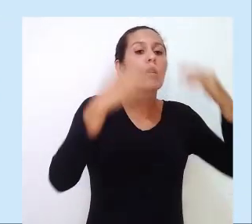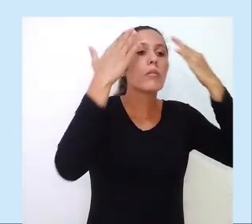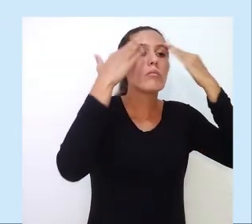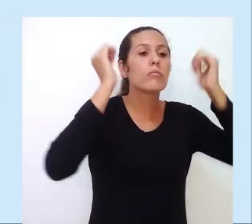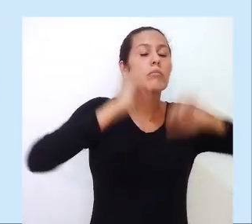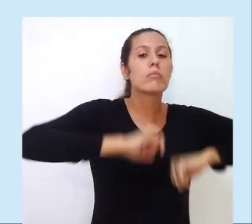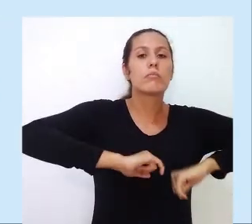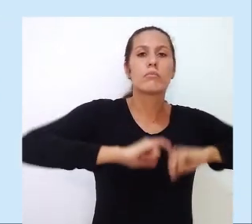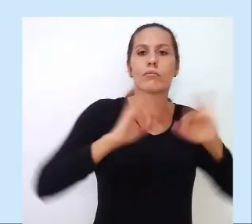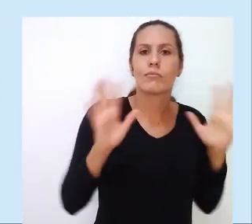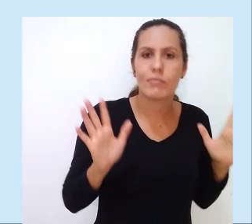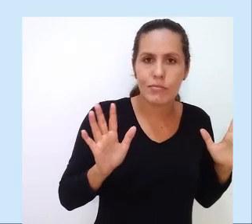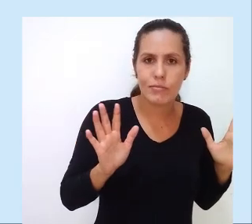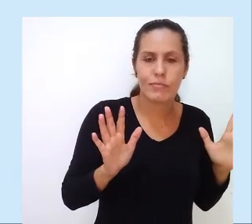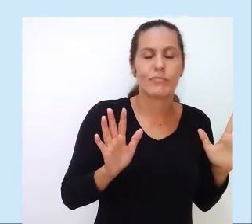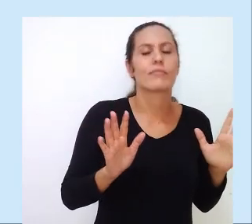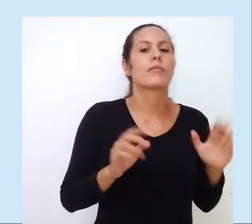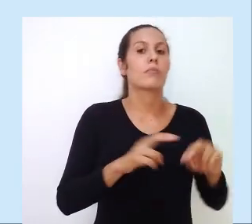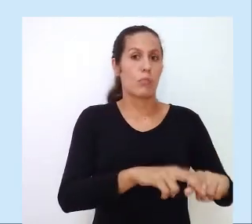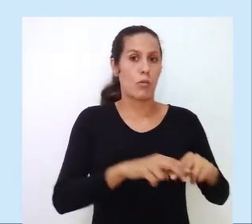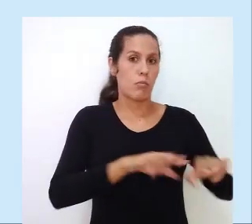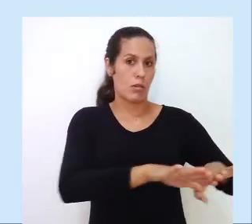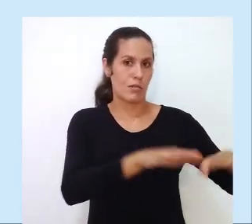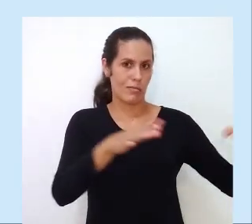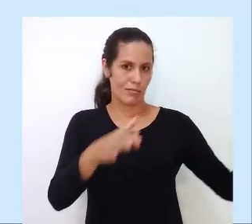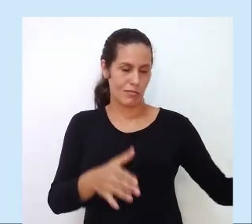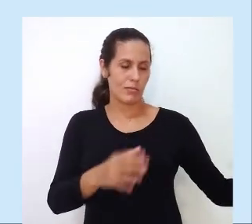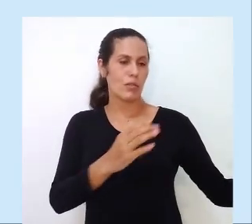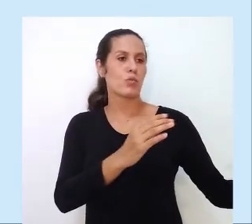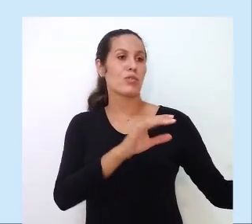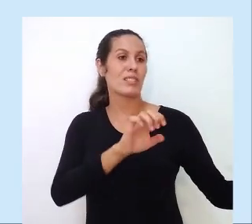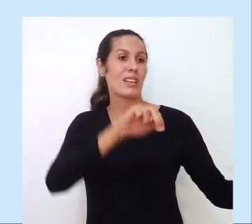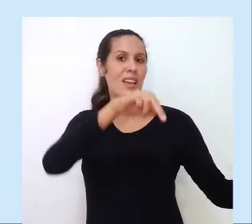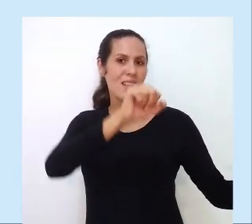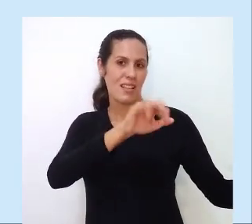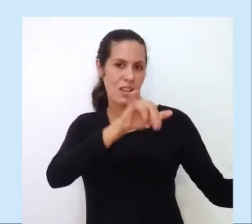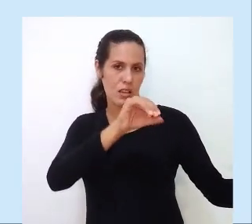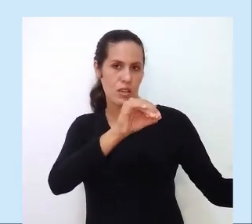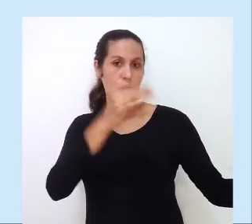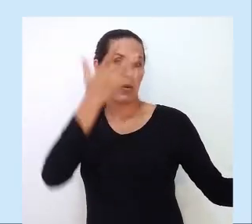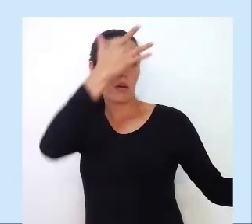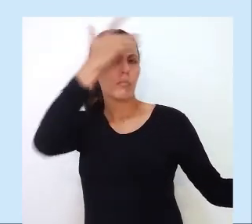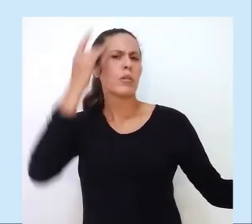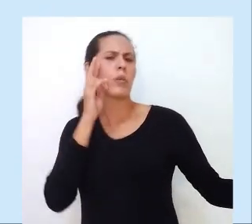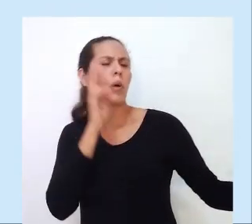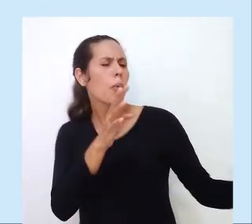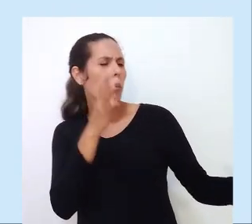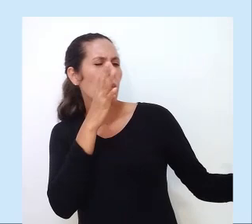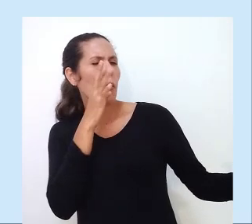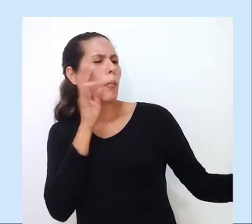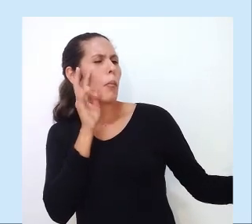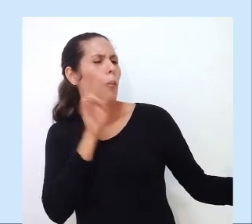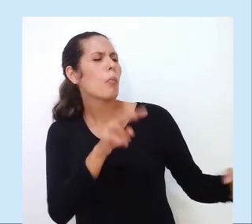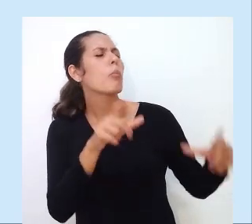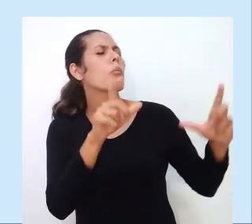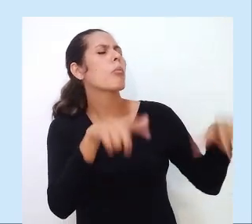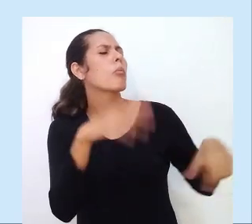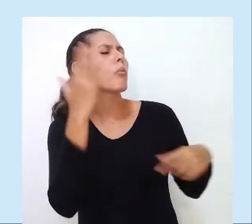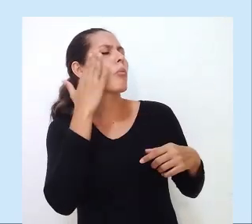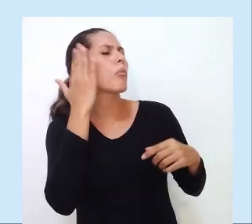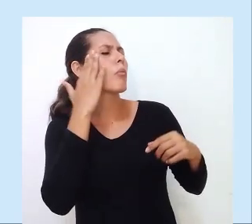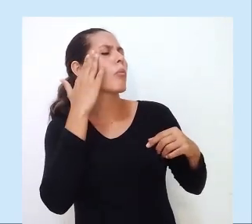lugar da ação dramática. Então, a partir do cenário, o público consegue entender onde se